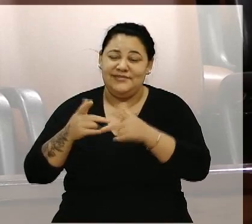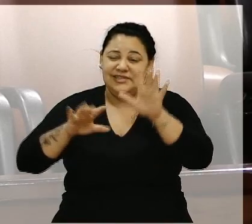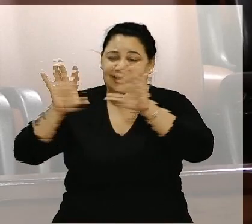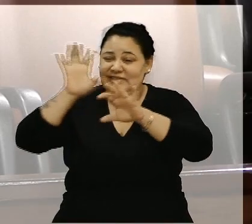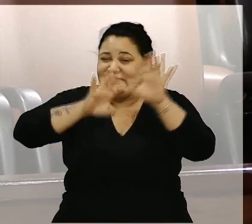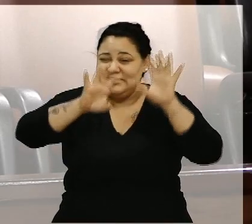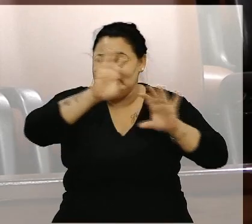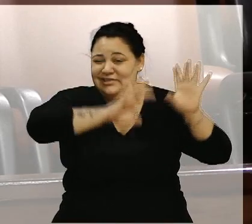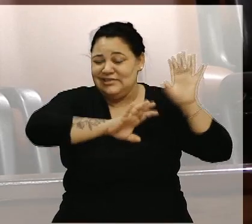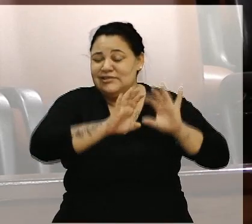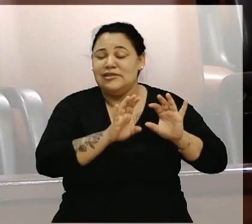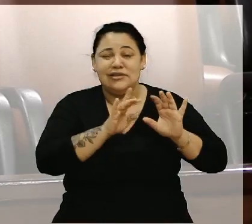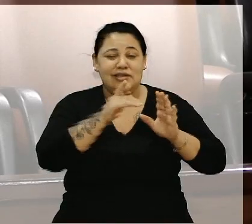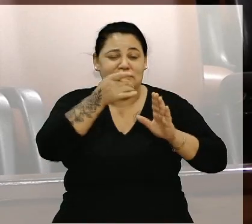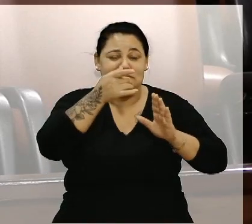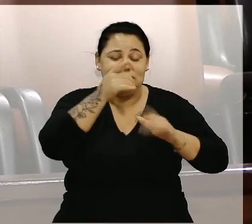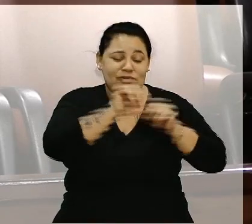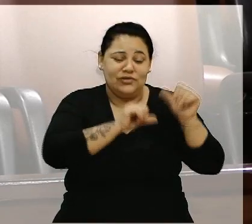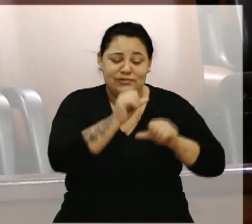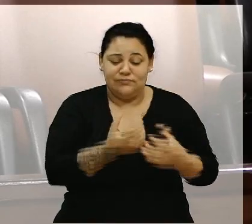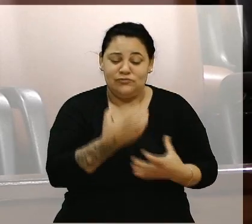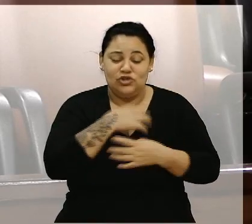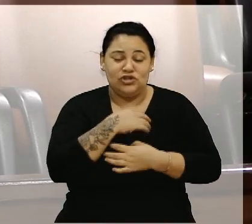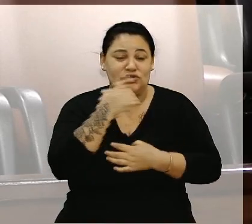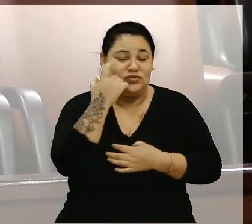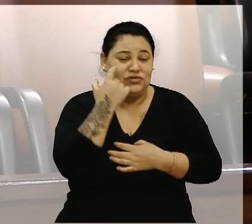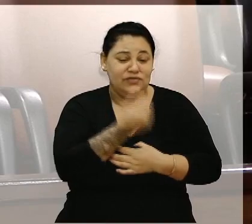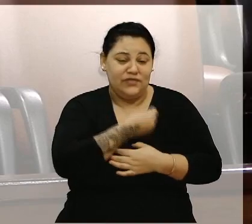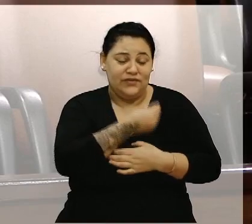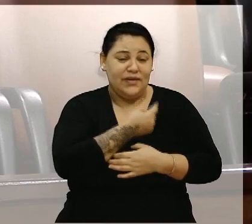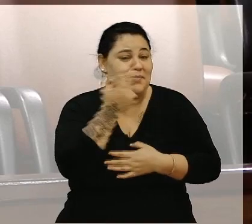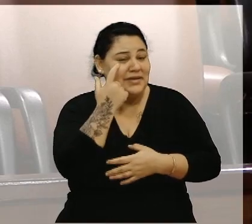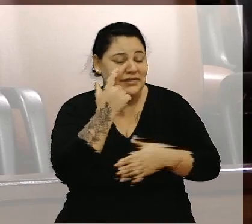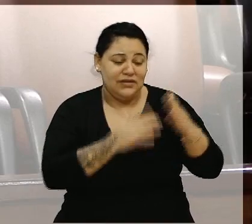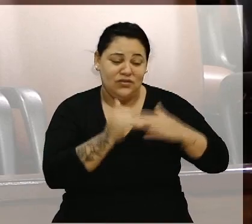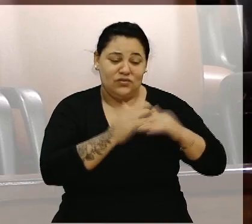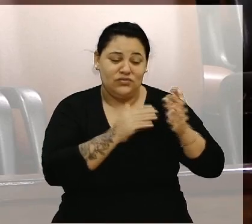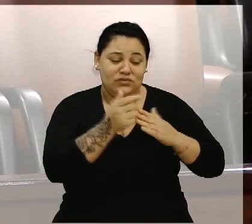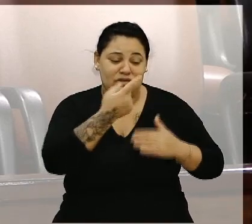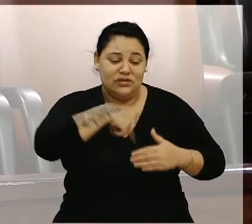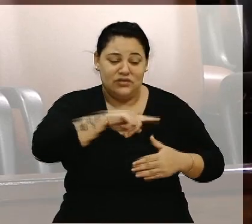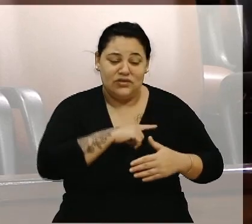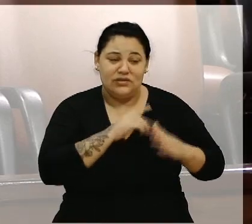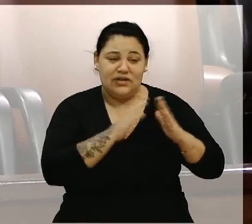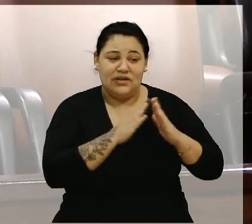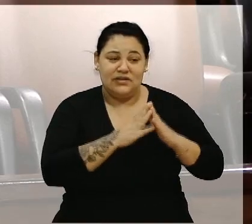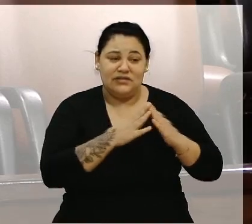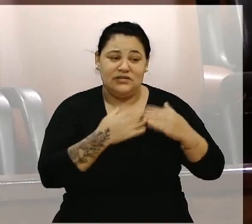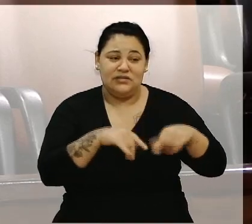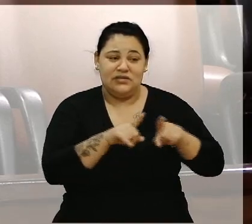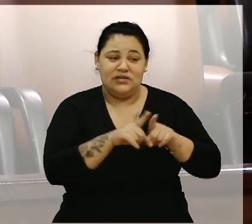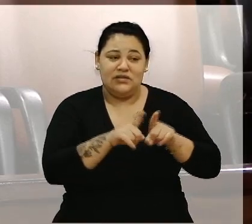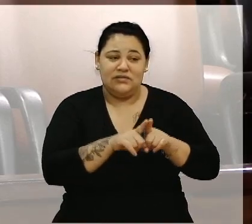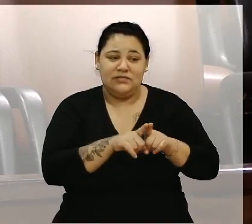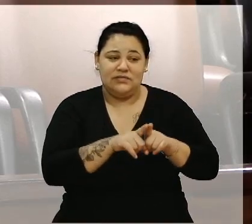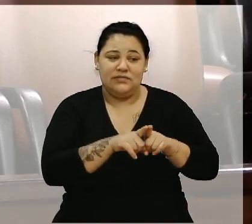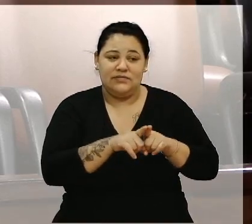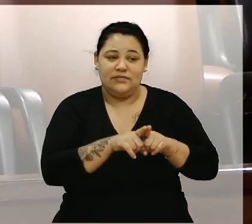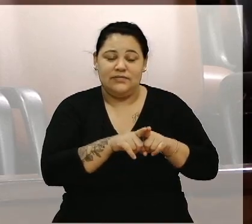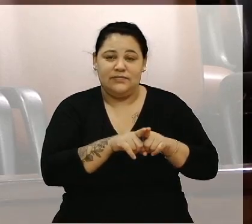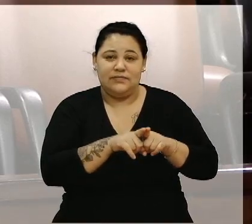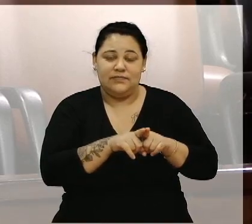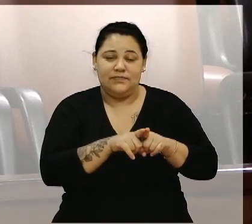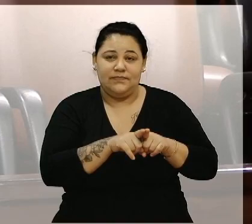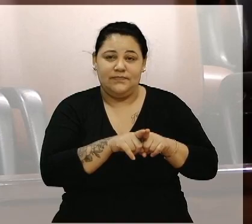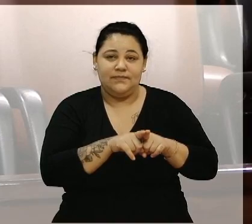nosso jeito de pensar, o nosso jeito de construir as nossas casas não próximo ao caminho das águas. Sua